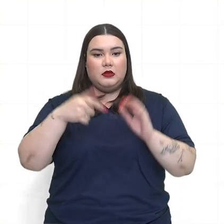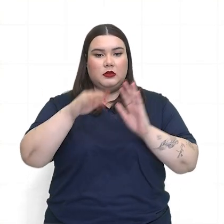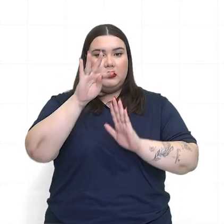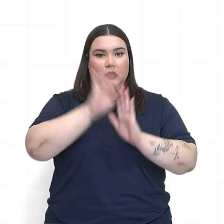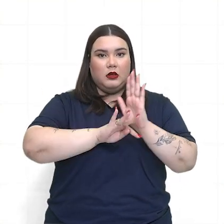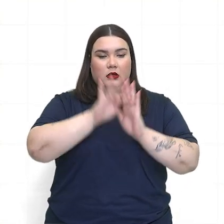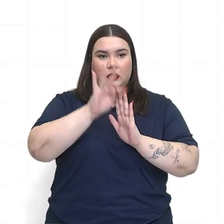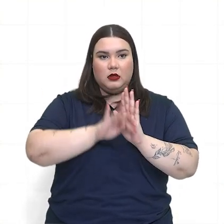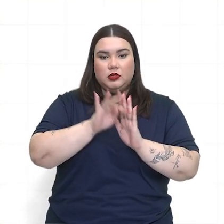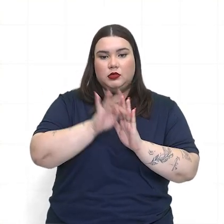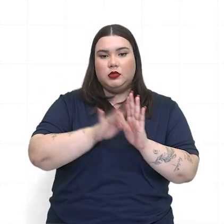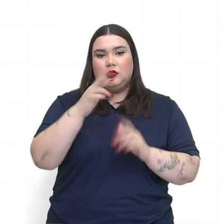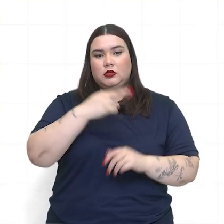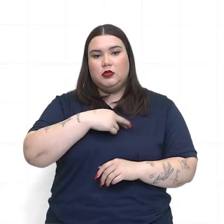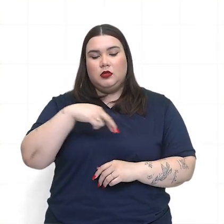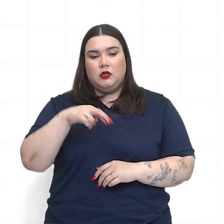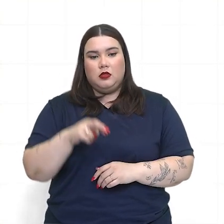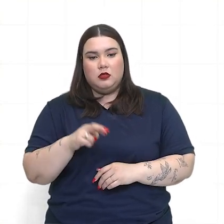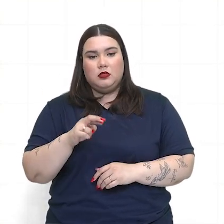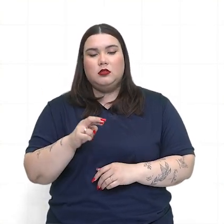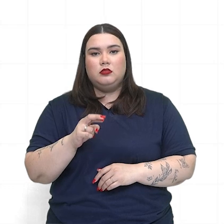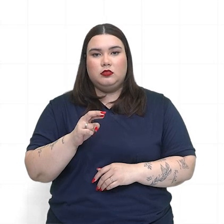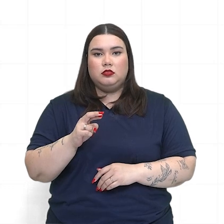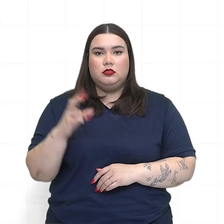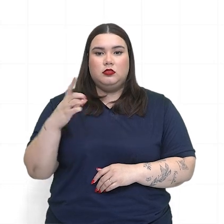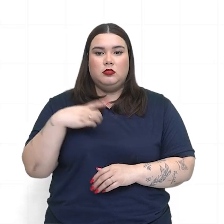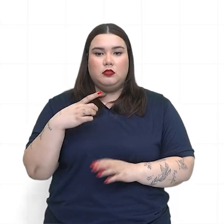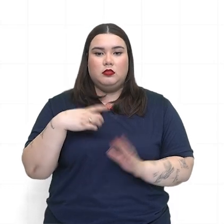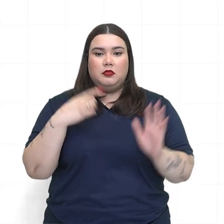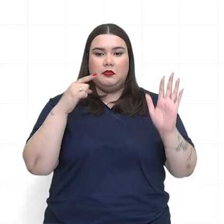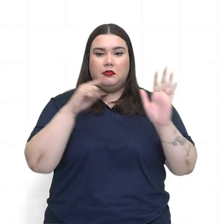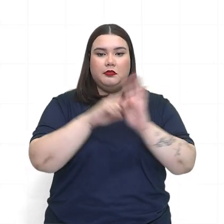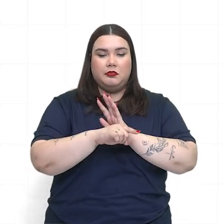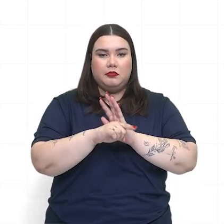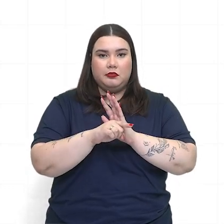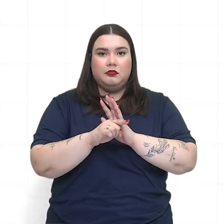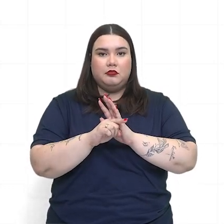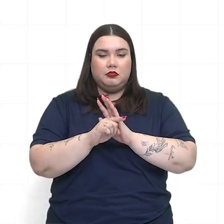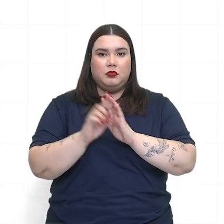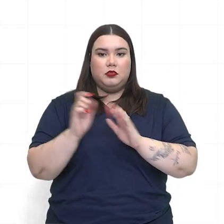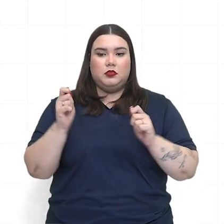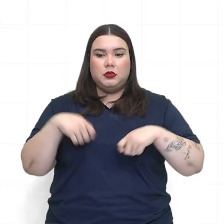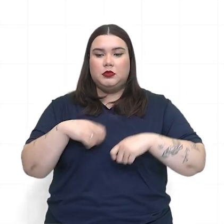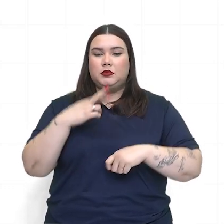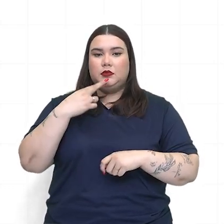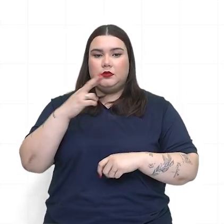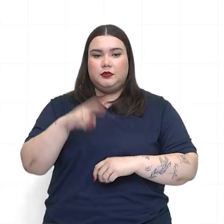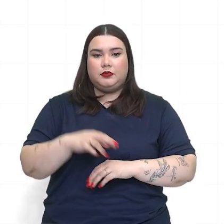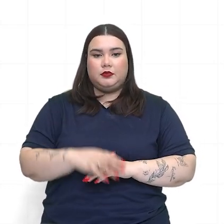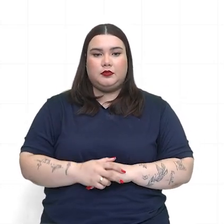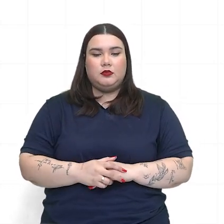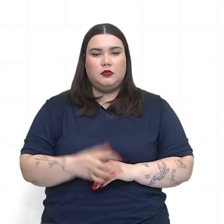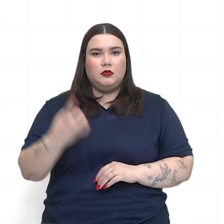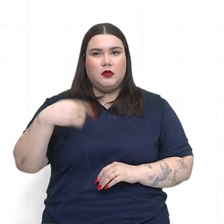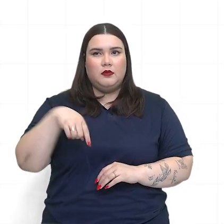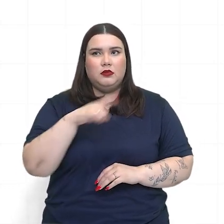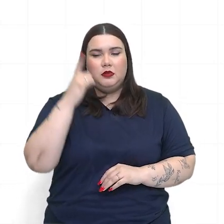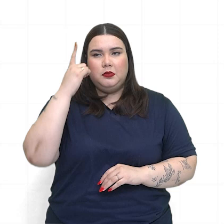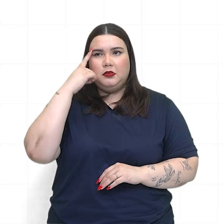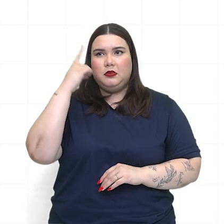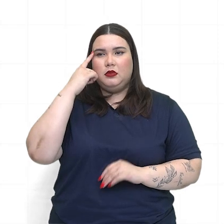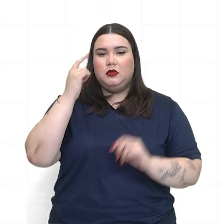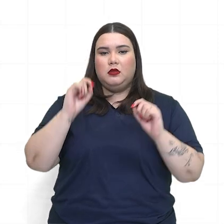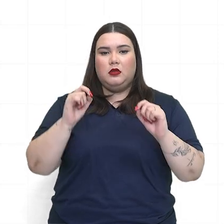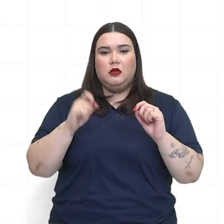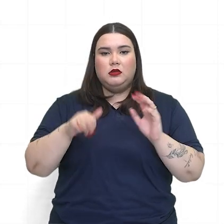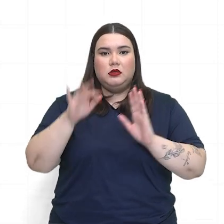sagrados para responder a essas grandes questões da humanidade. Né? Para pensar